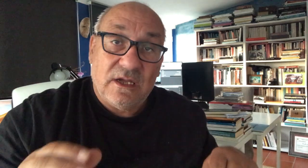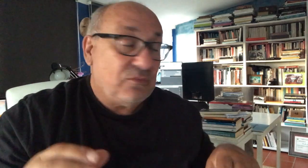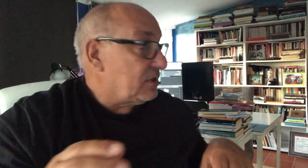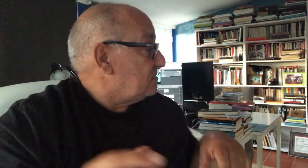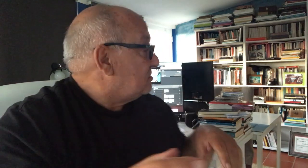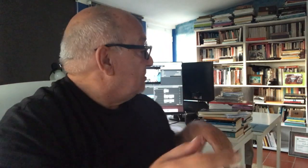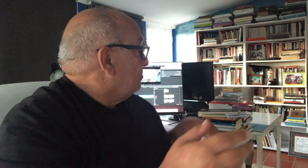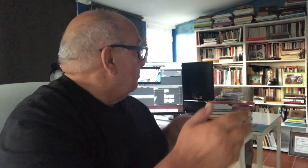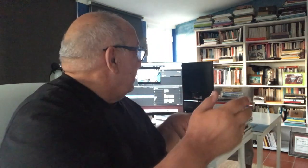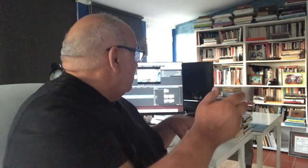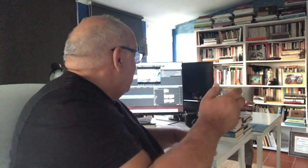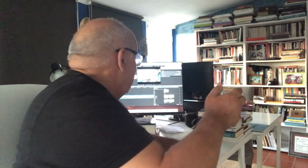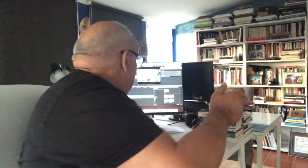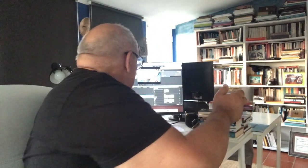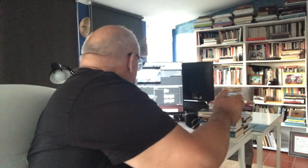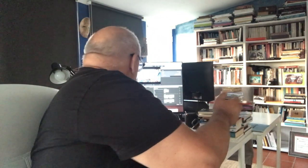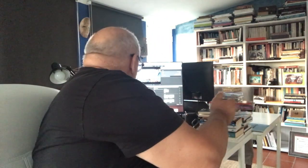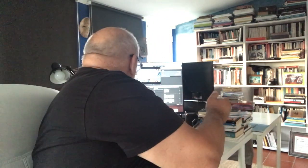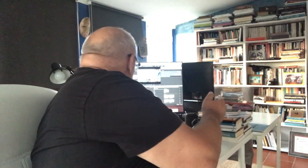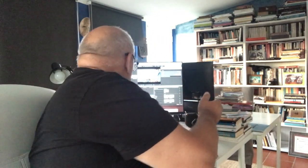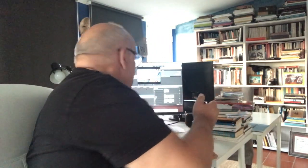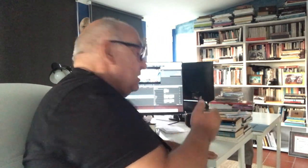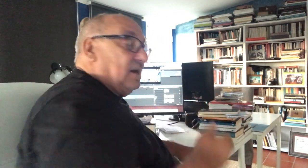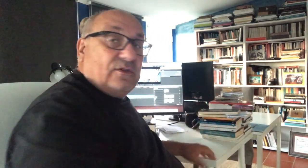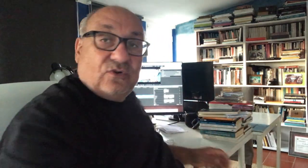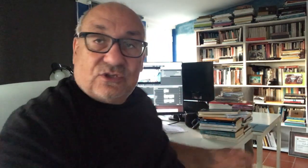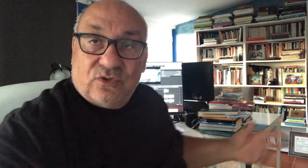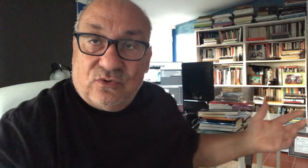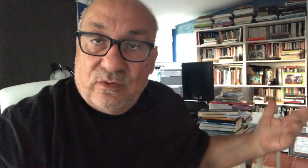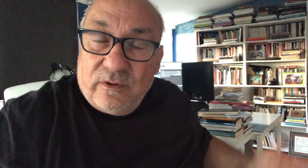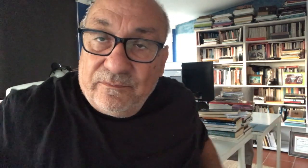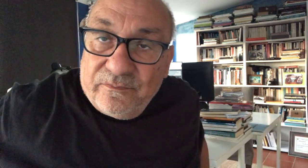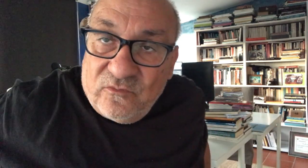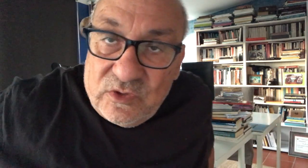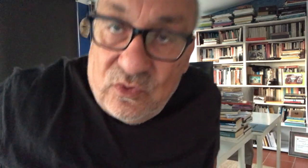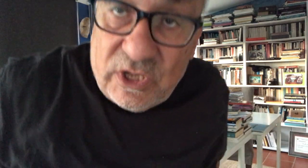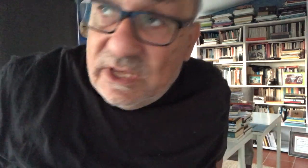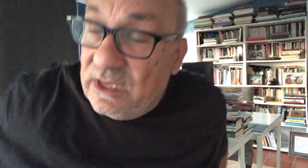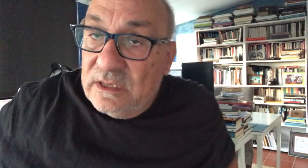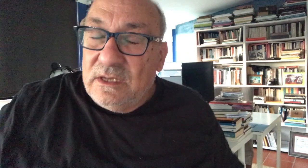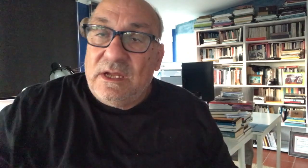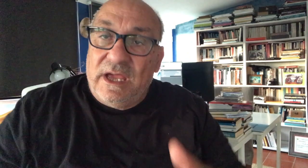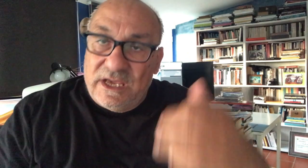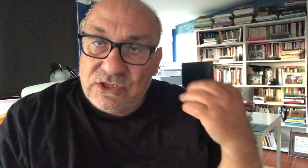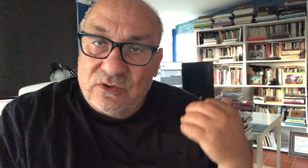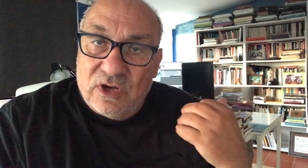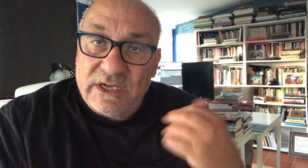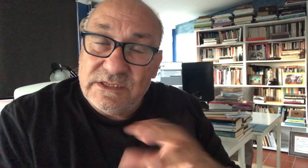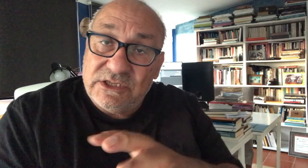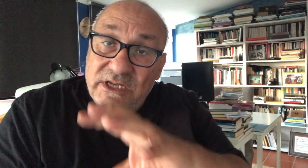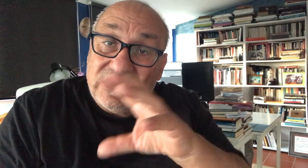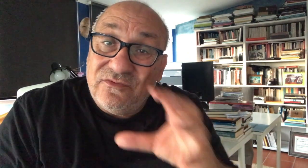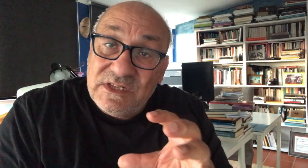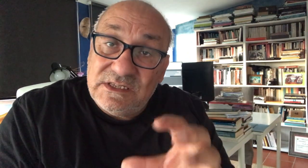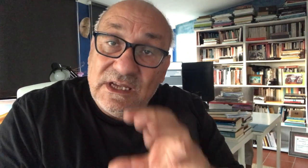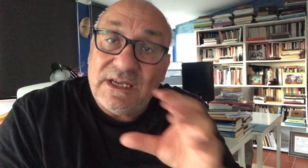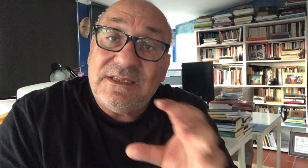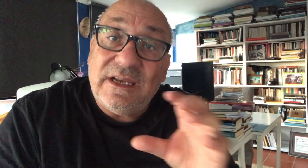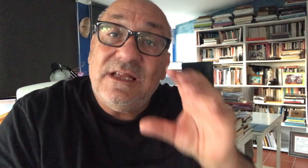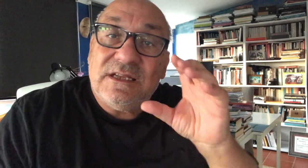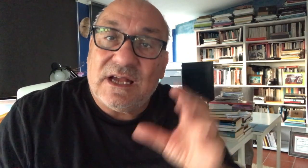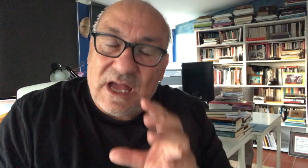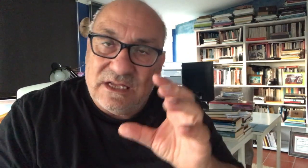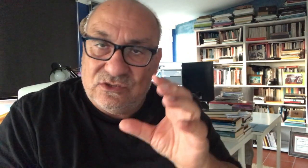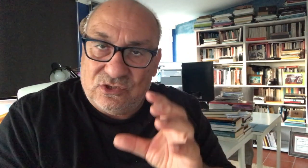hora, portanto, são fim do dia de 14 de outubro, fim do dia. A esta hora existem entre